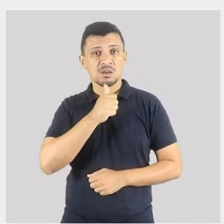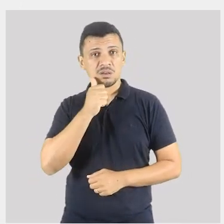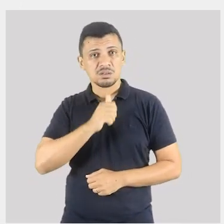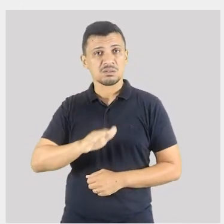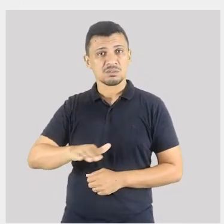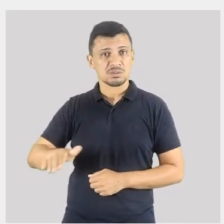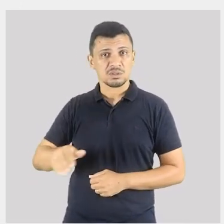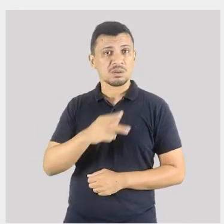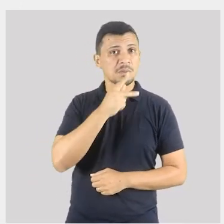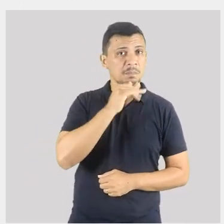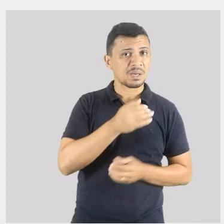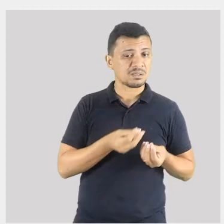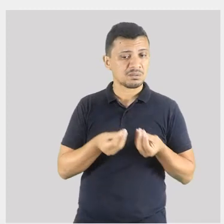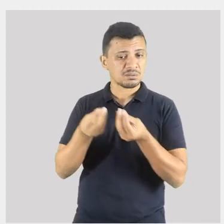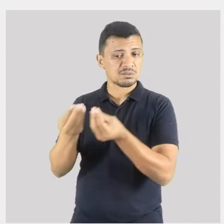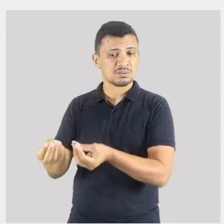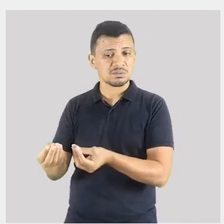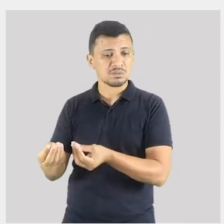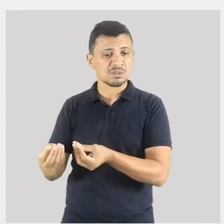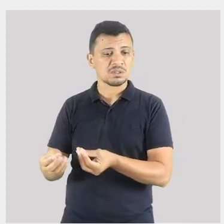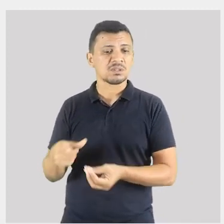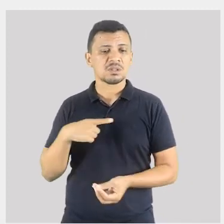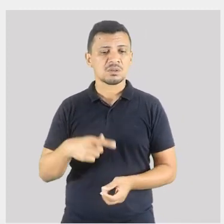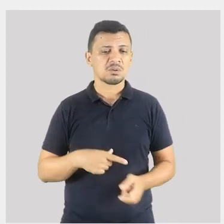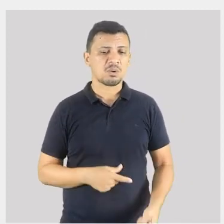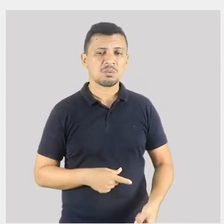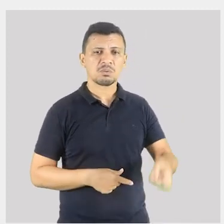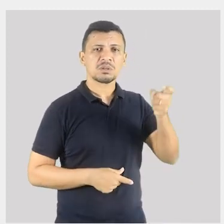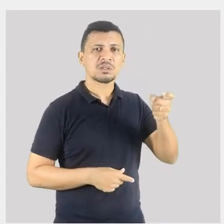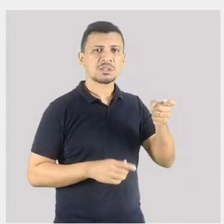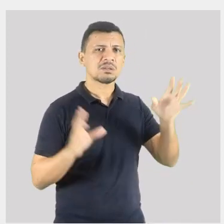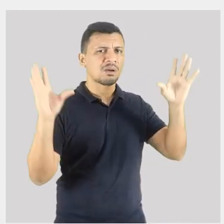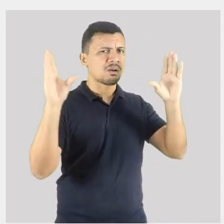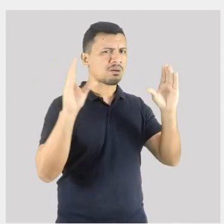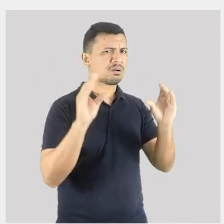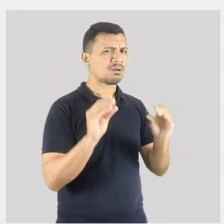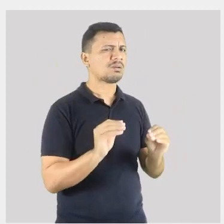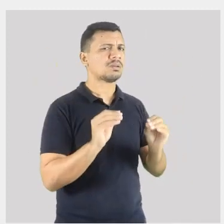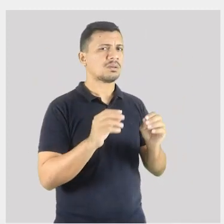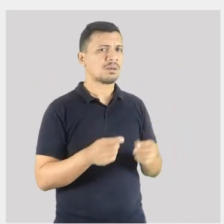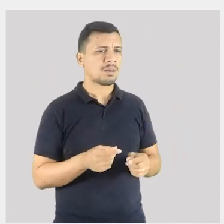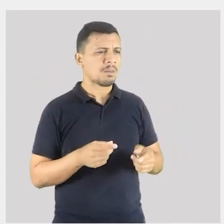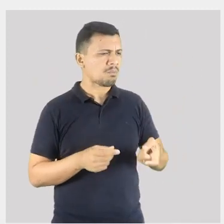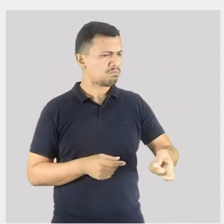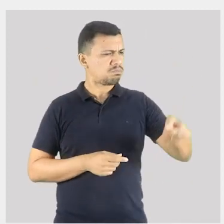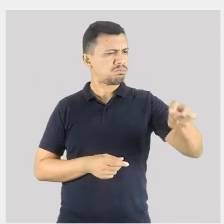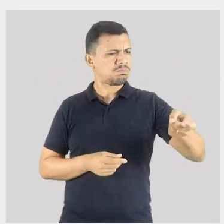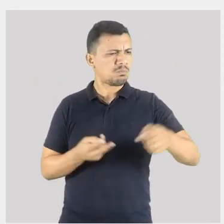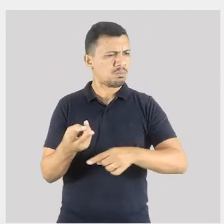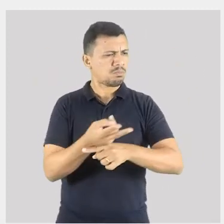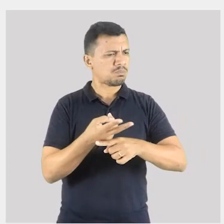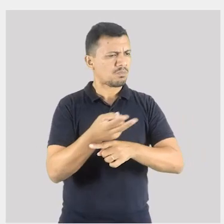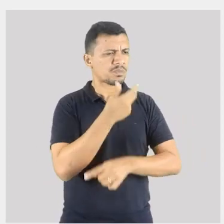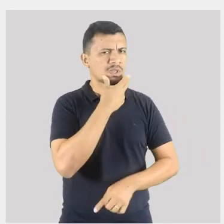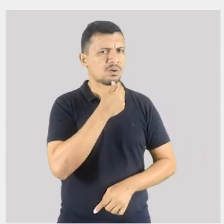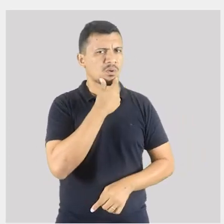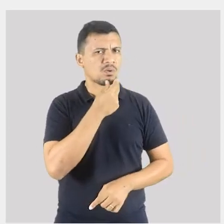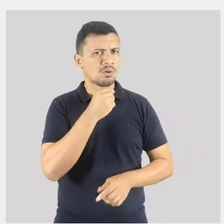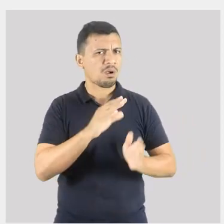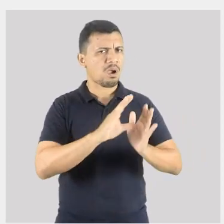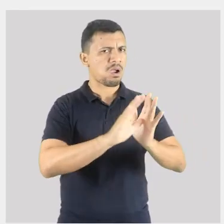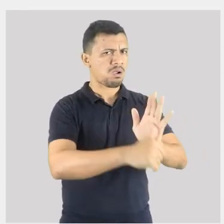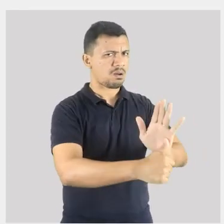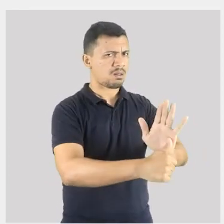das mãos do pai, e que empunhou no quintal noturno, perseguindo um ladrão. Olha só,